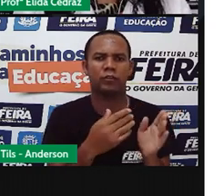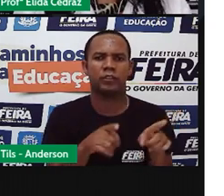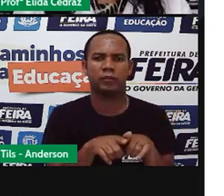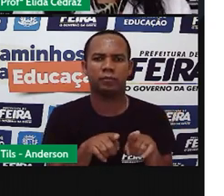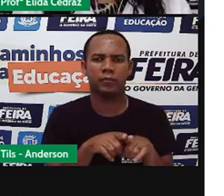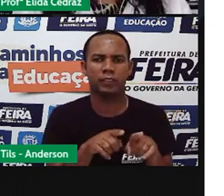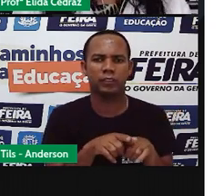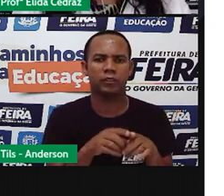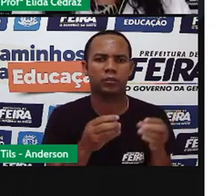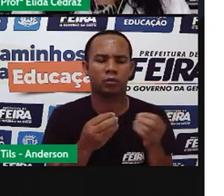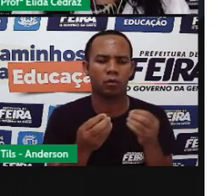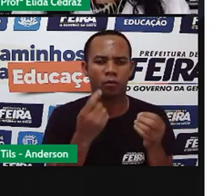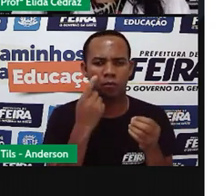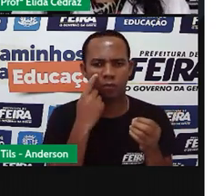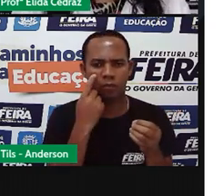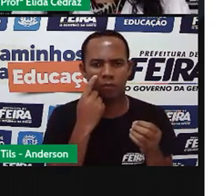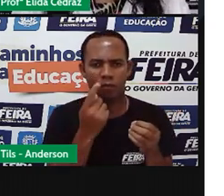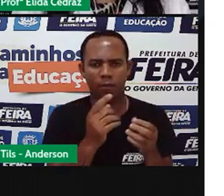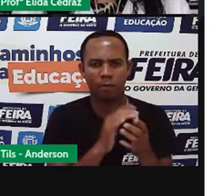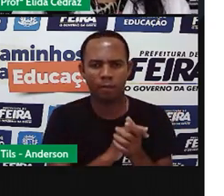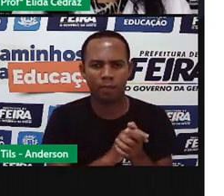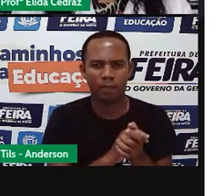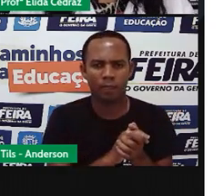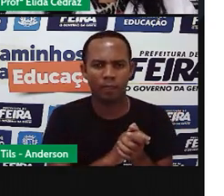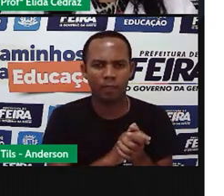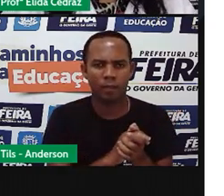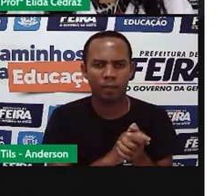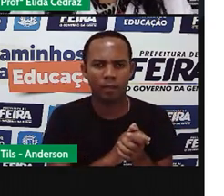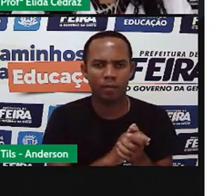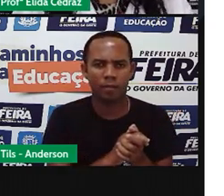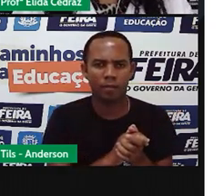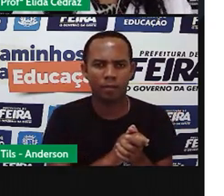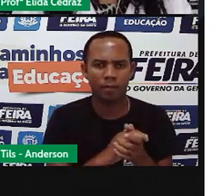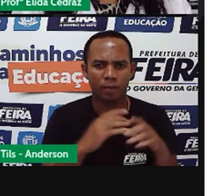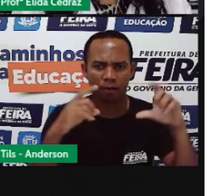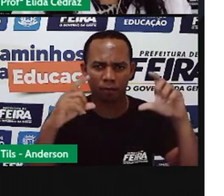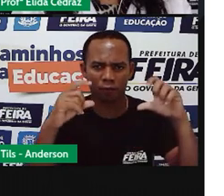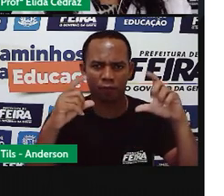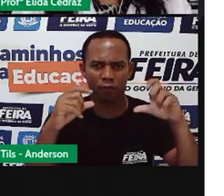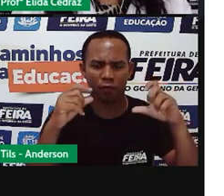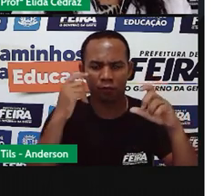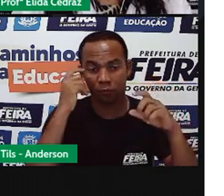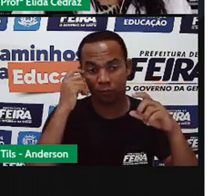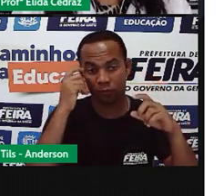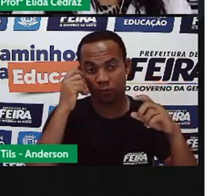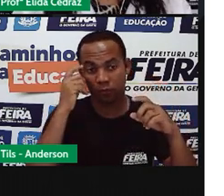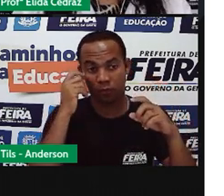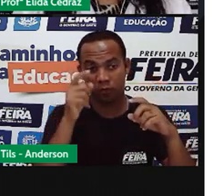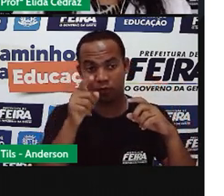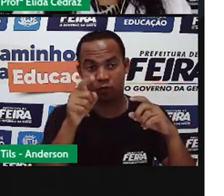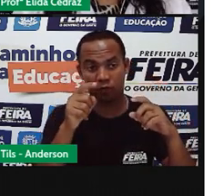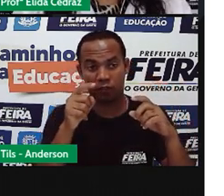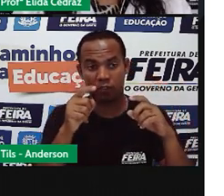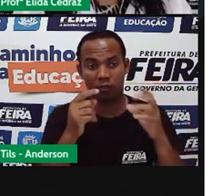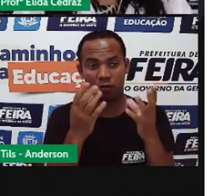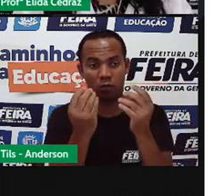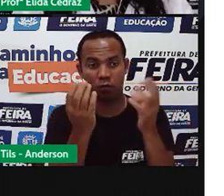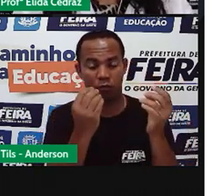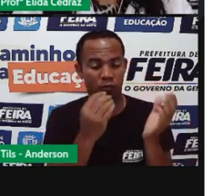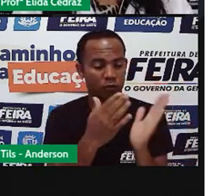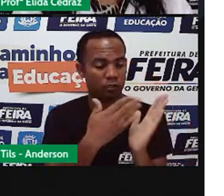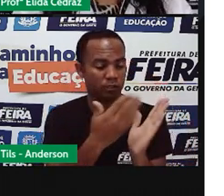acumular poeira? Observa bem as imagens. Proélida tem uma pilha de livros e revistas e quer